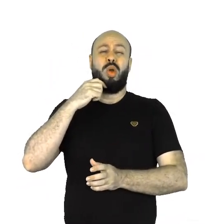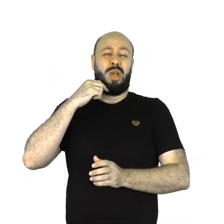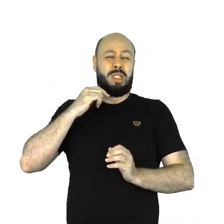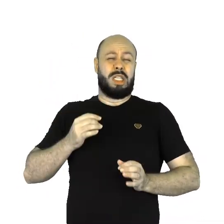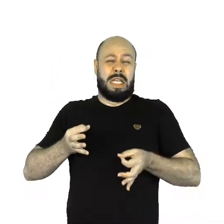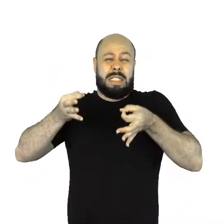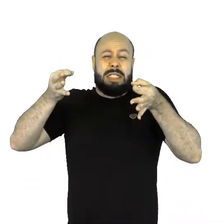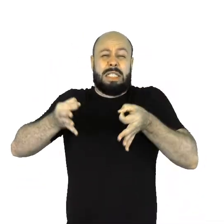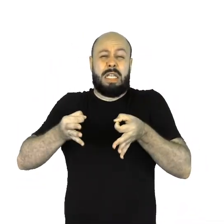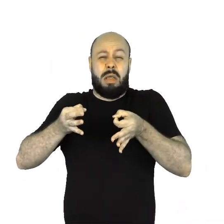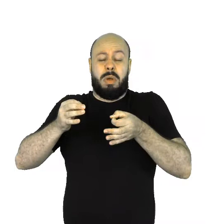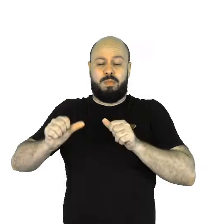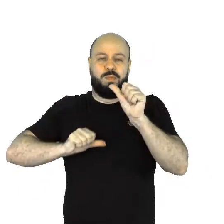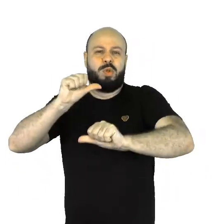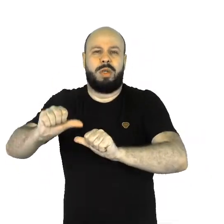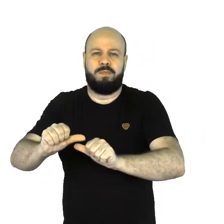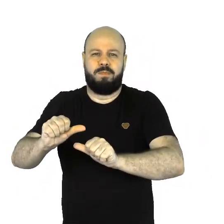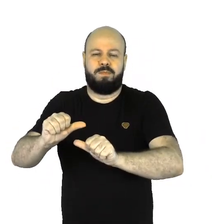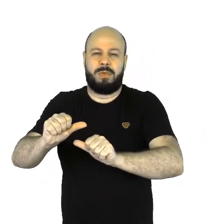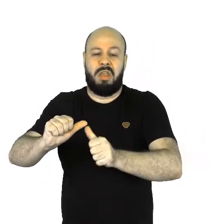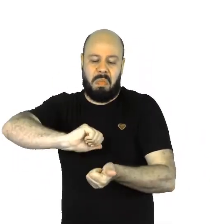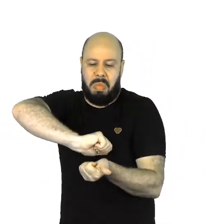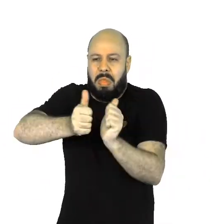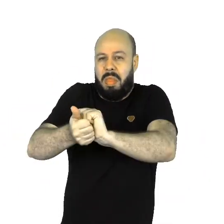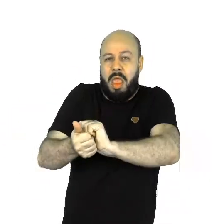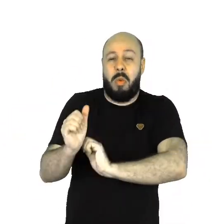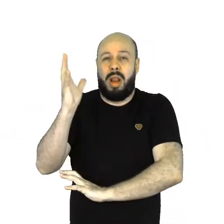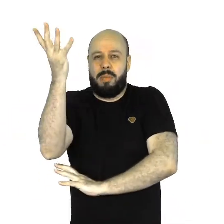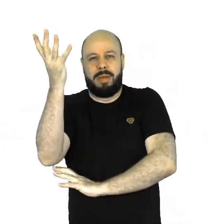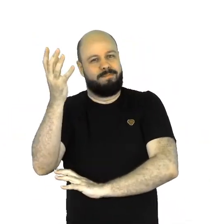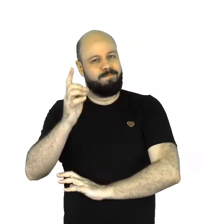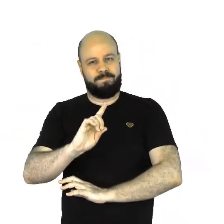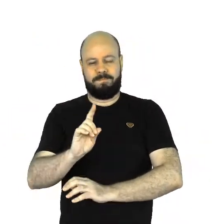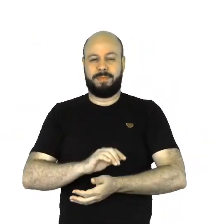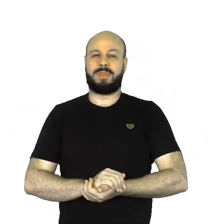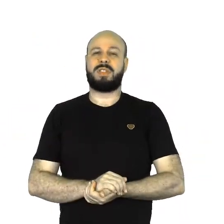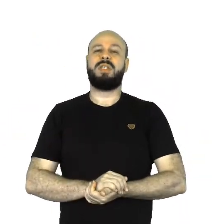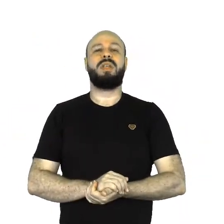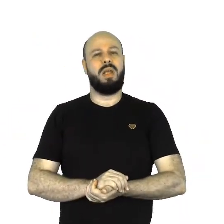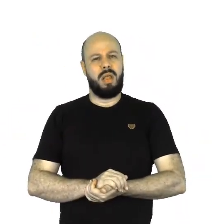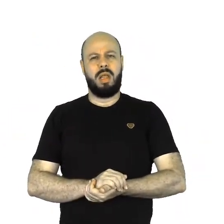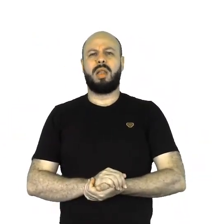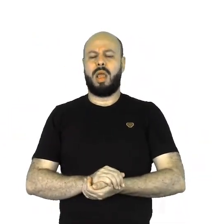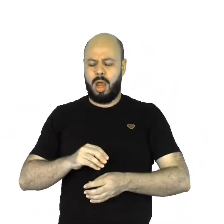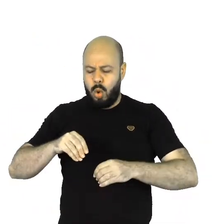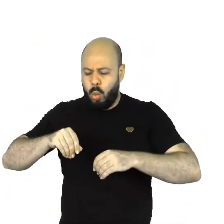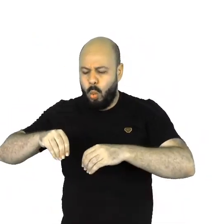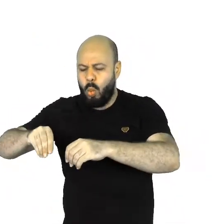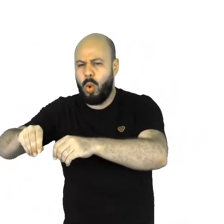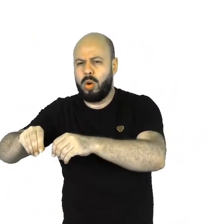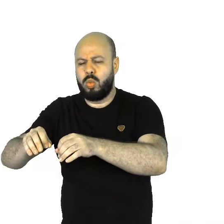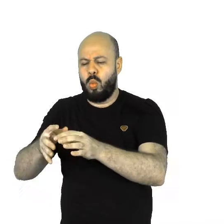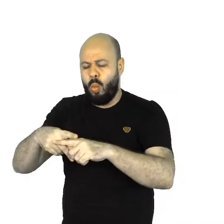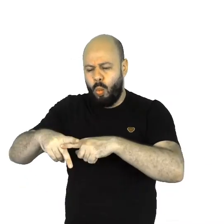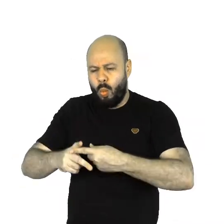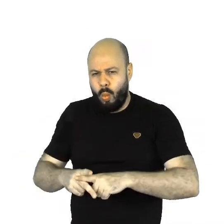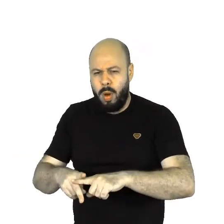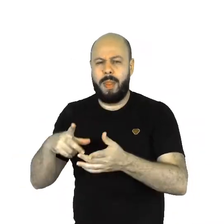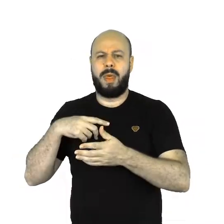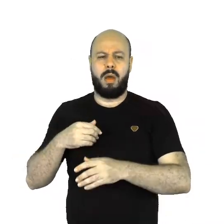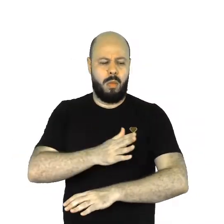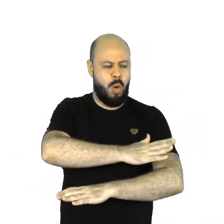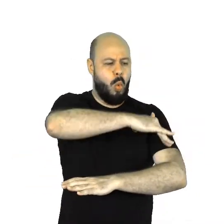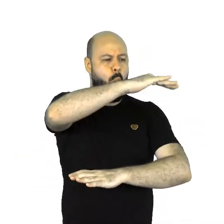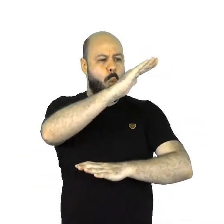completa modificar e adaptar. Você tem adaptação e correção do solo, você tem adaptação do relevo